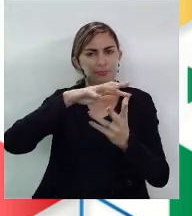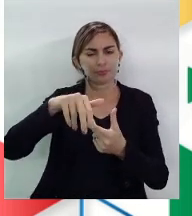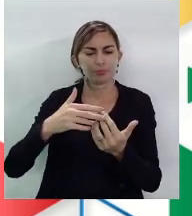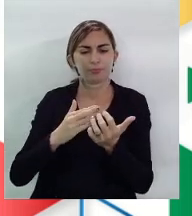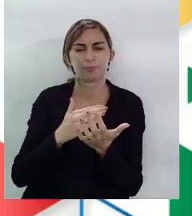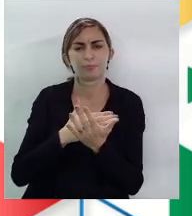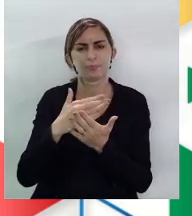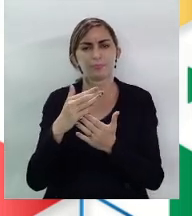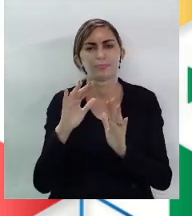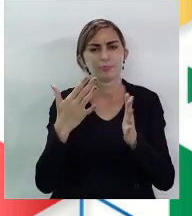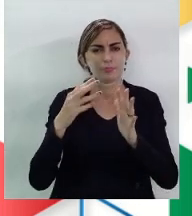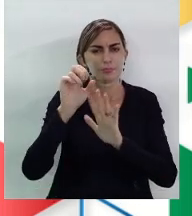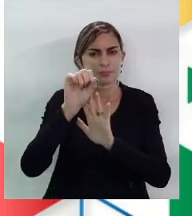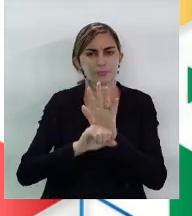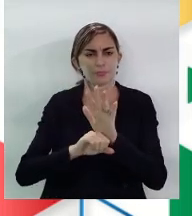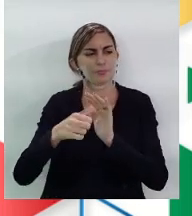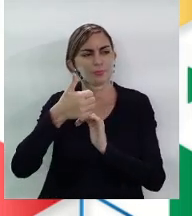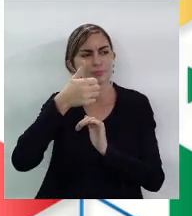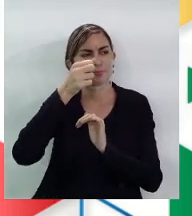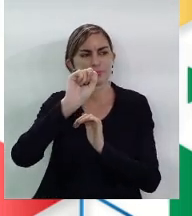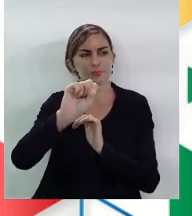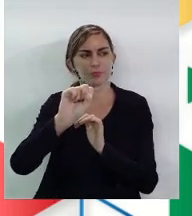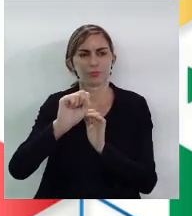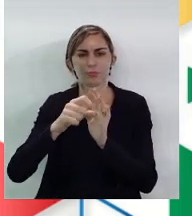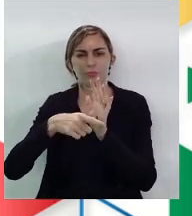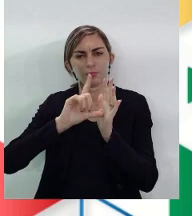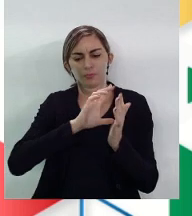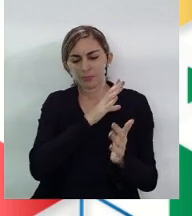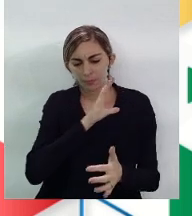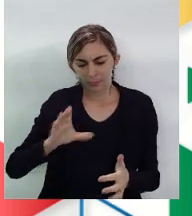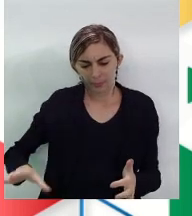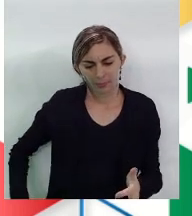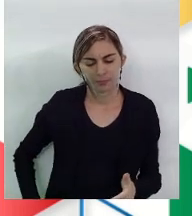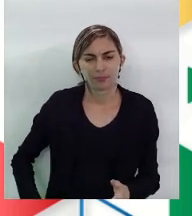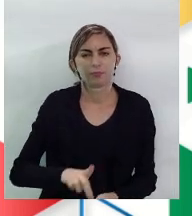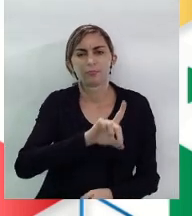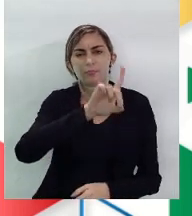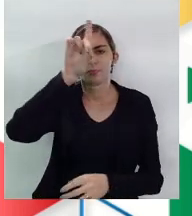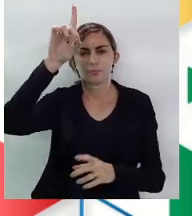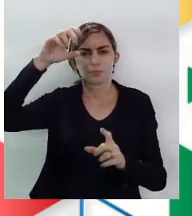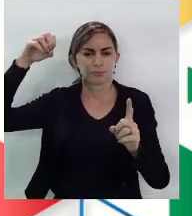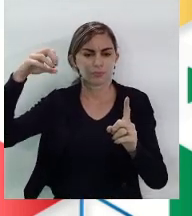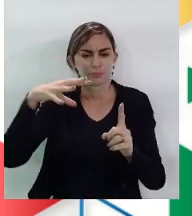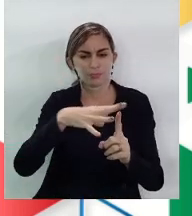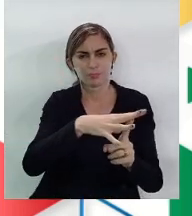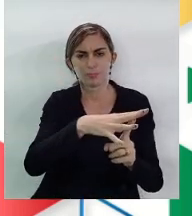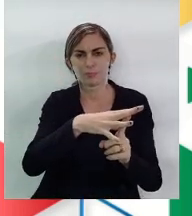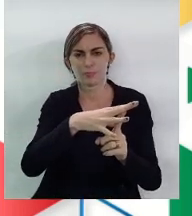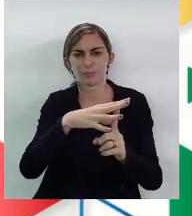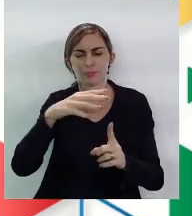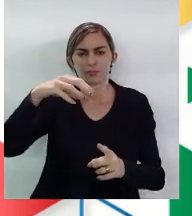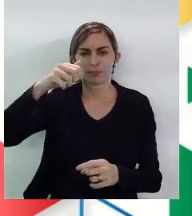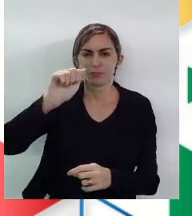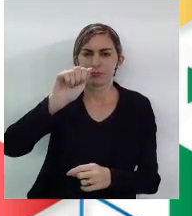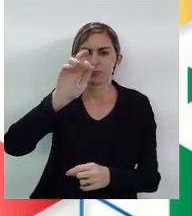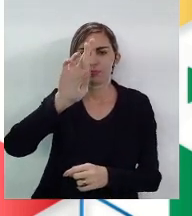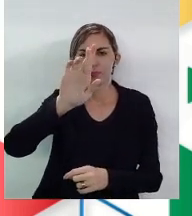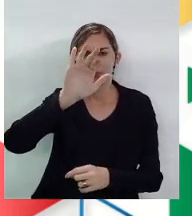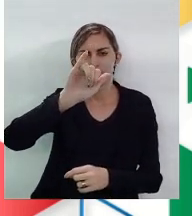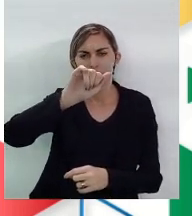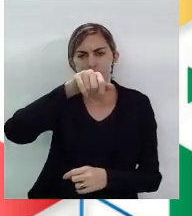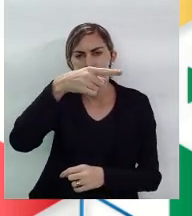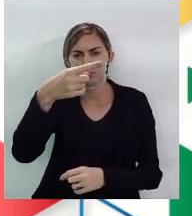Originou-se por volta do século XVIII a.C., quando Deus mandou Abraão, na época